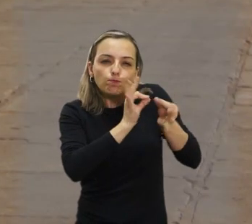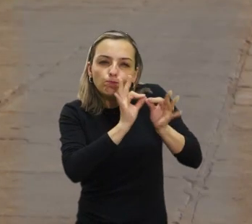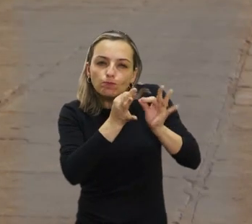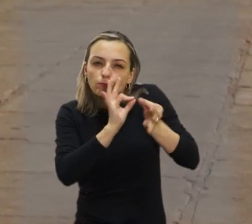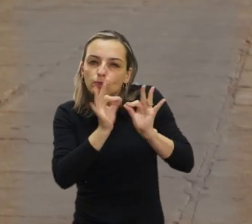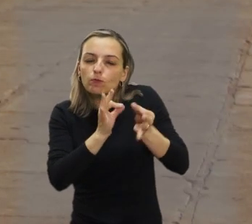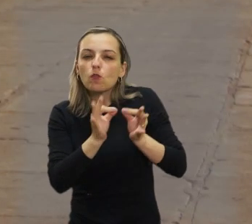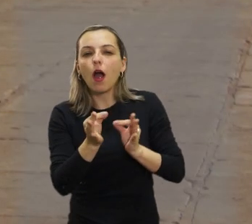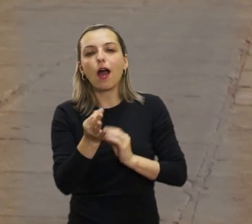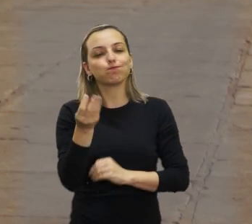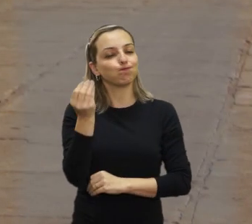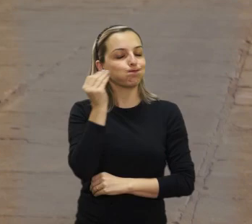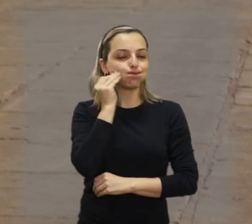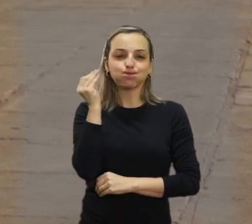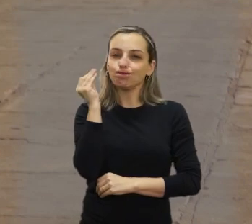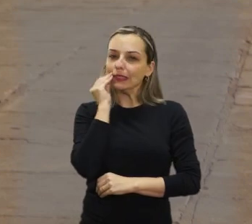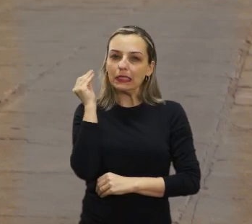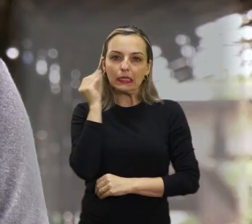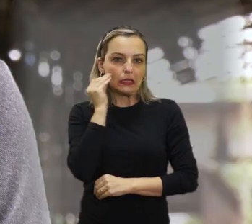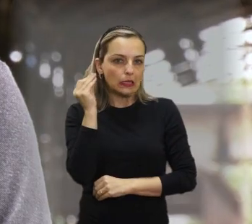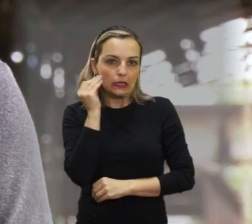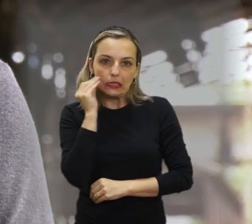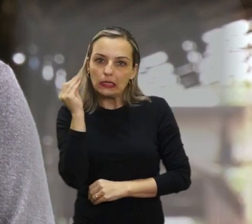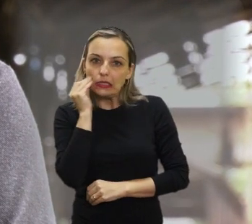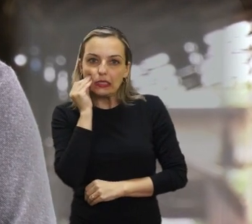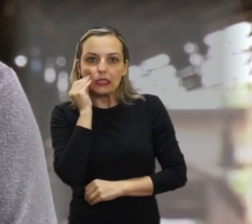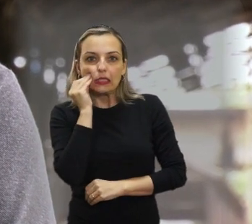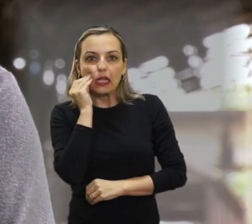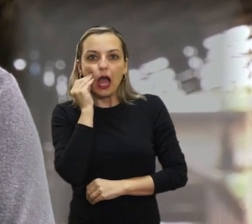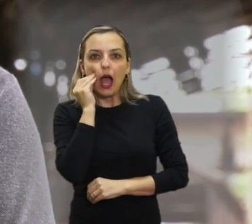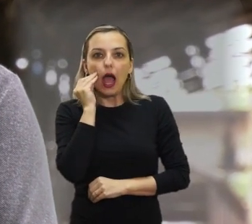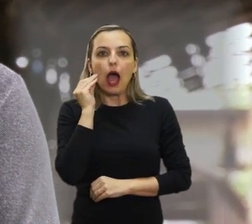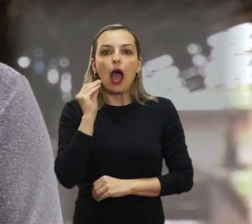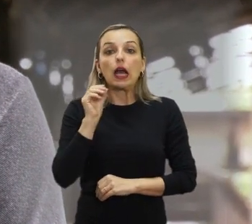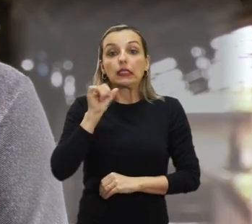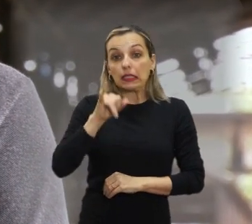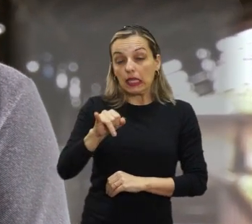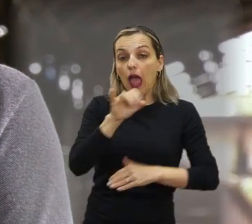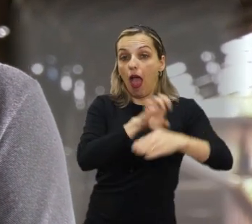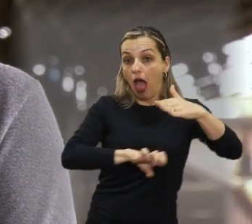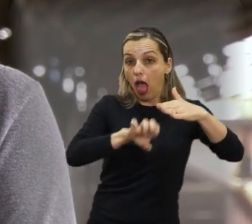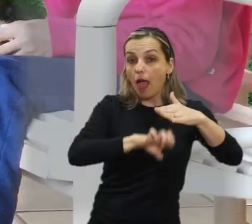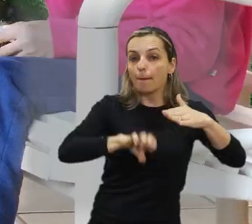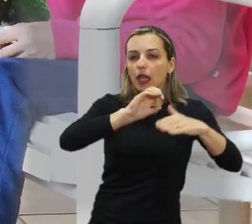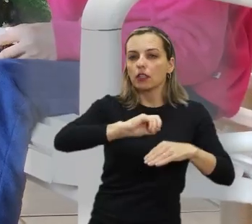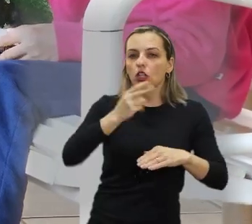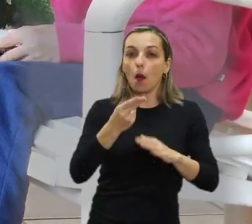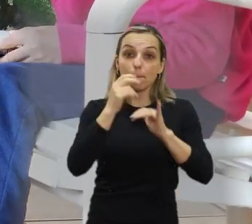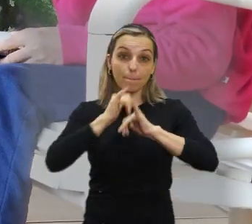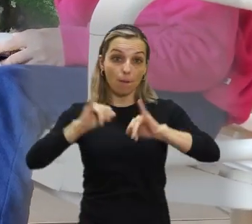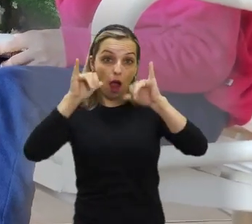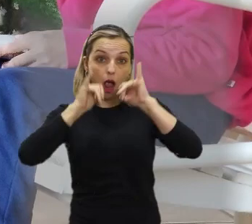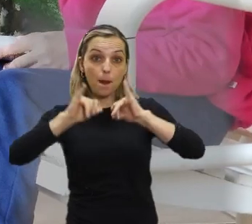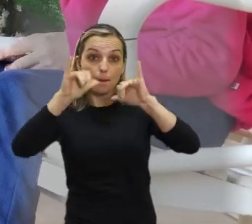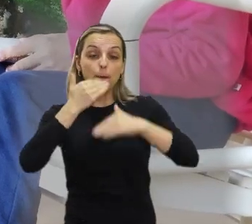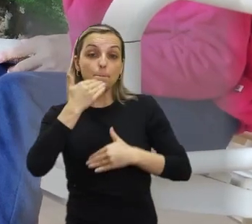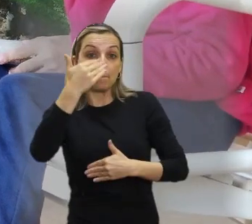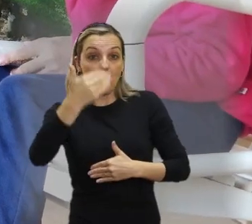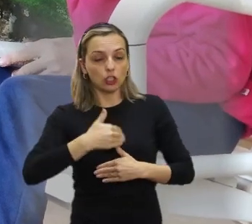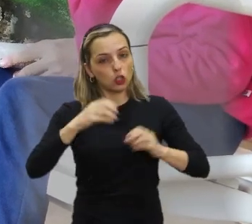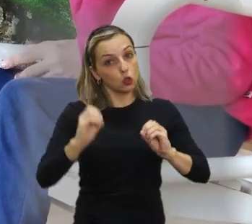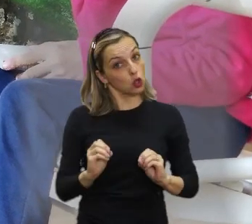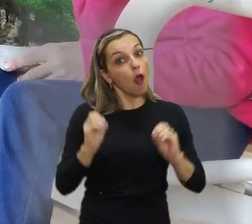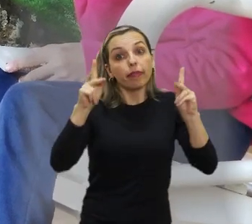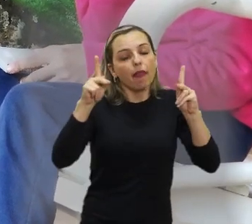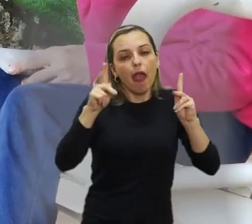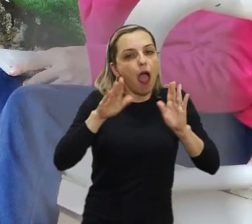sei se eu consigo isso, mas tanto é que eu não tento fazer fotos que são muito produzidas, né? Claro que quando